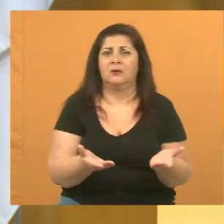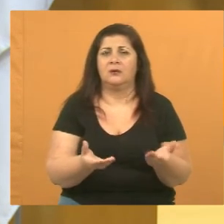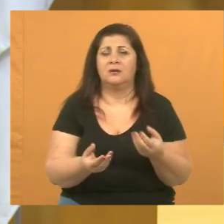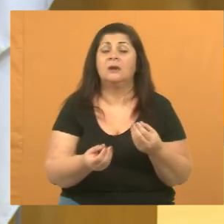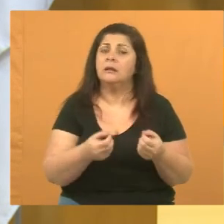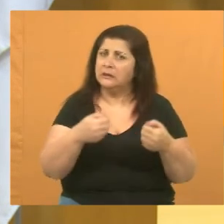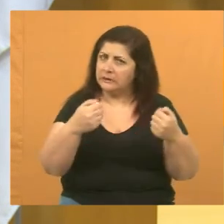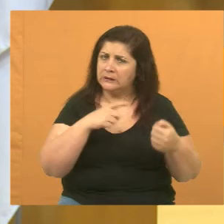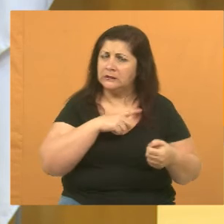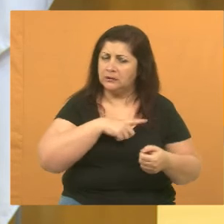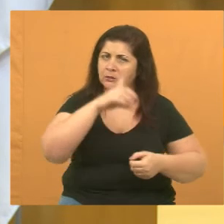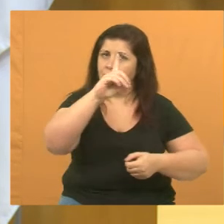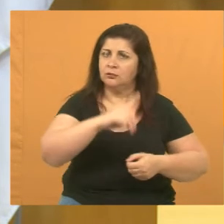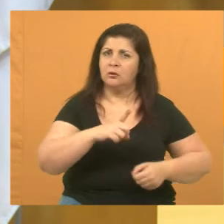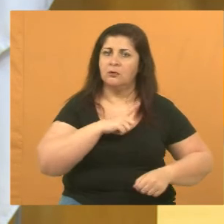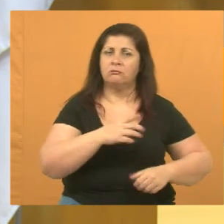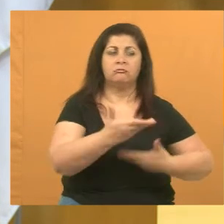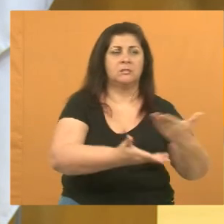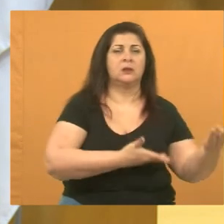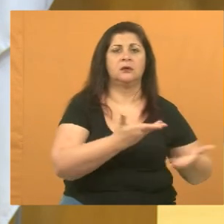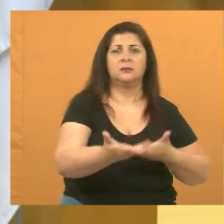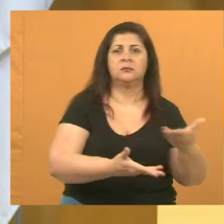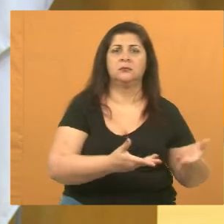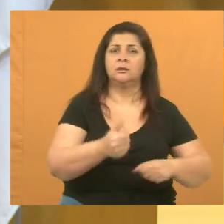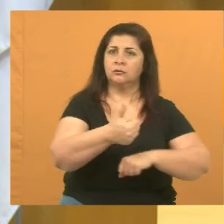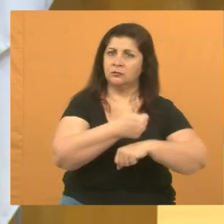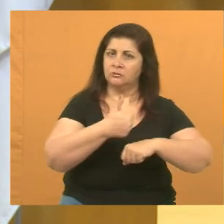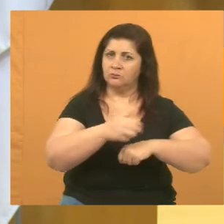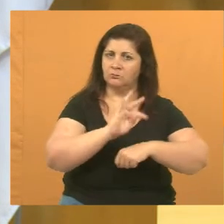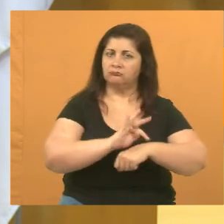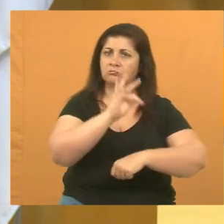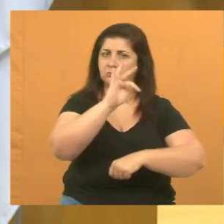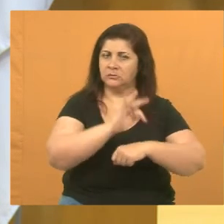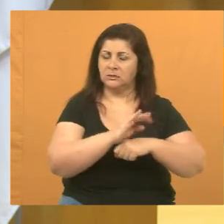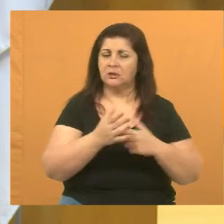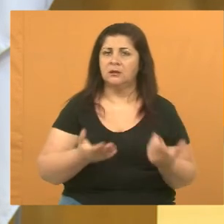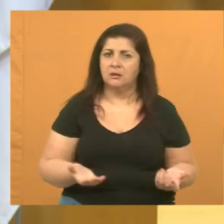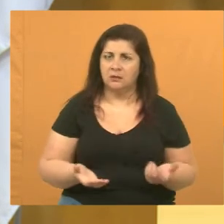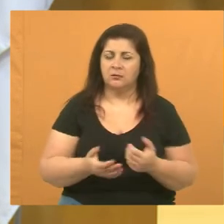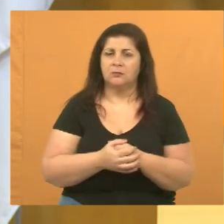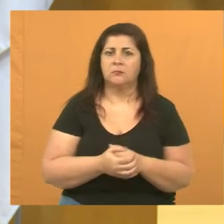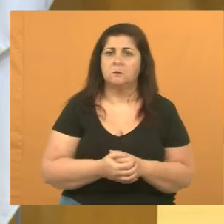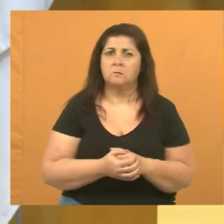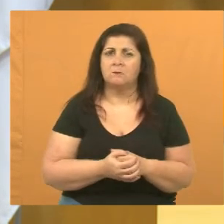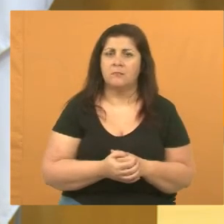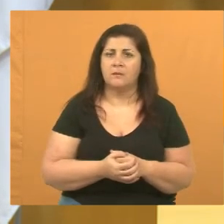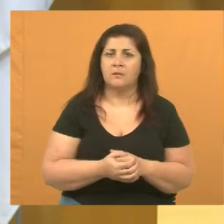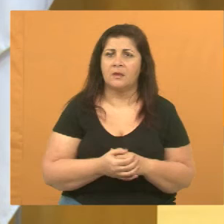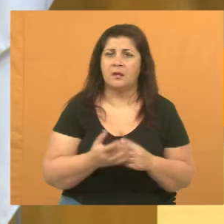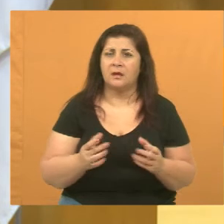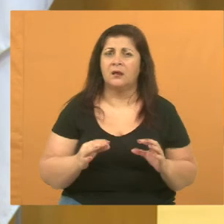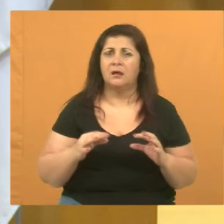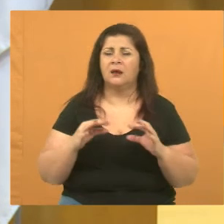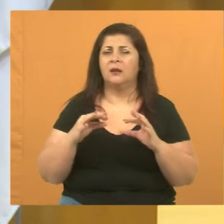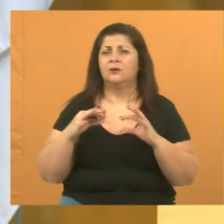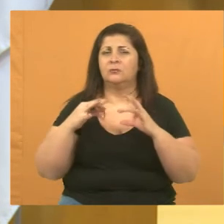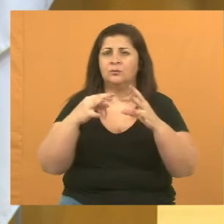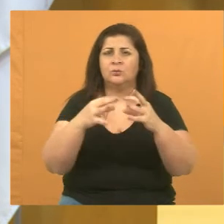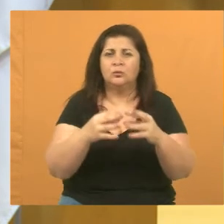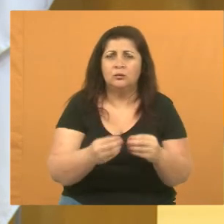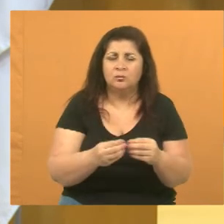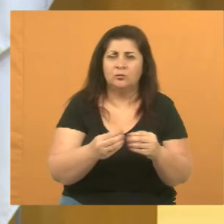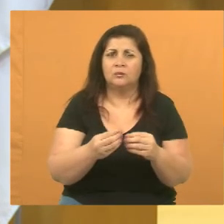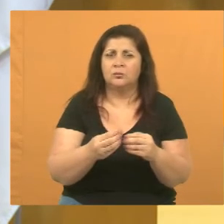inegável direito a ter assistência de profissionais habilitados naquele que é, na quase integralidade dos casos, o